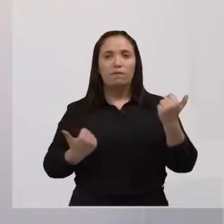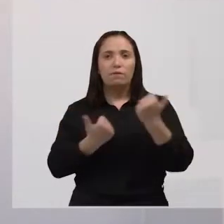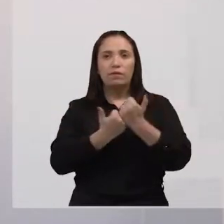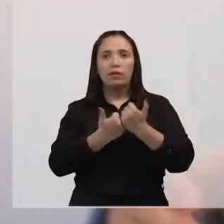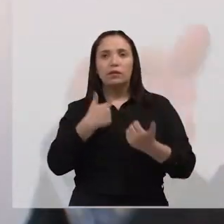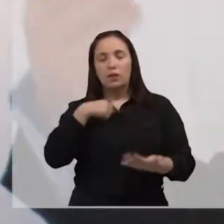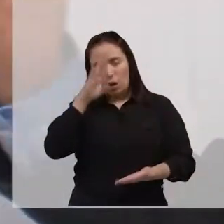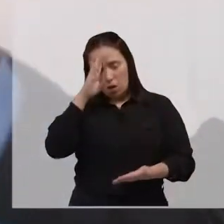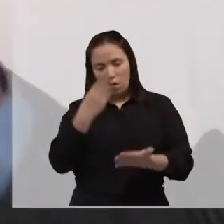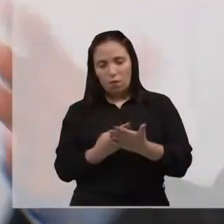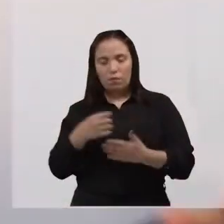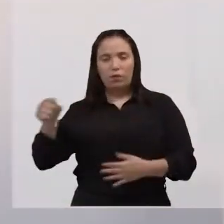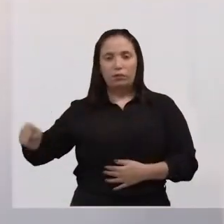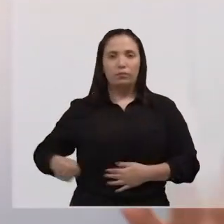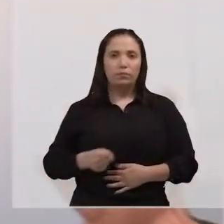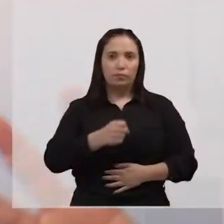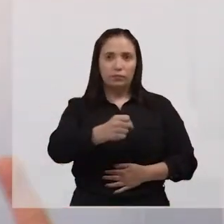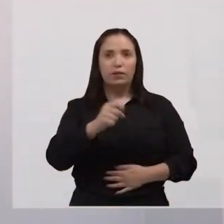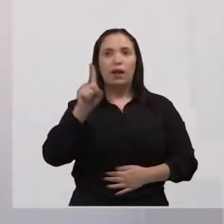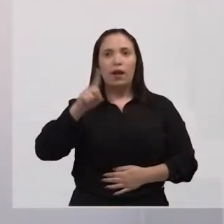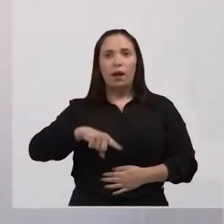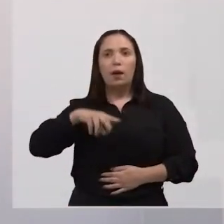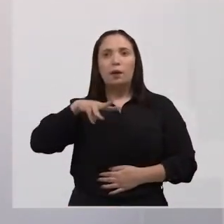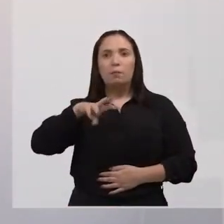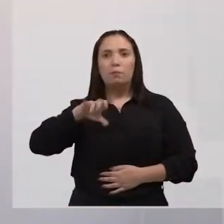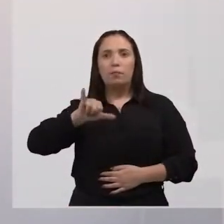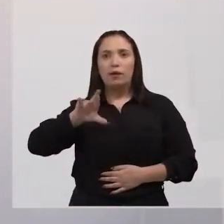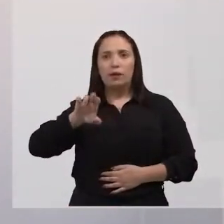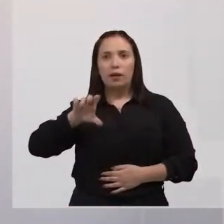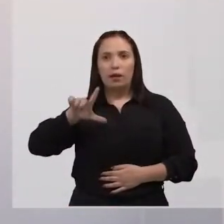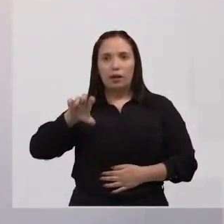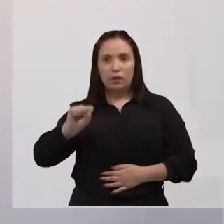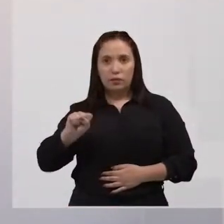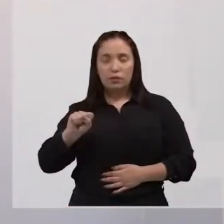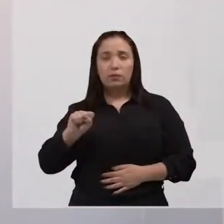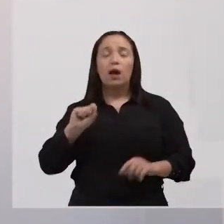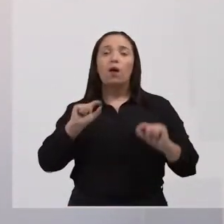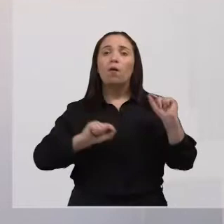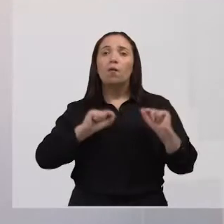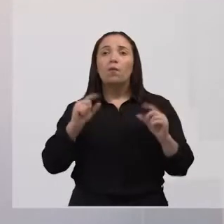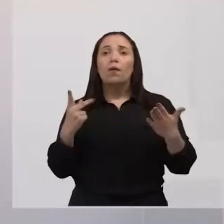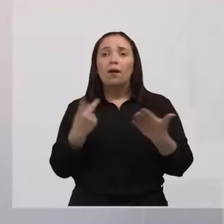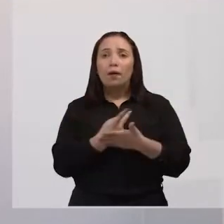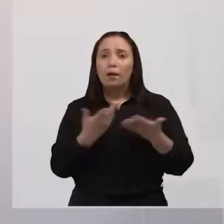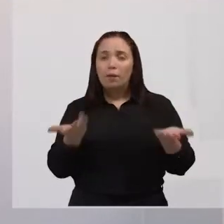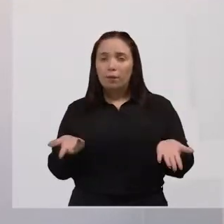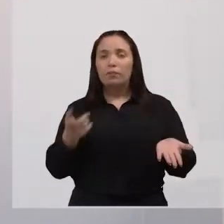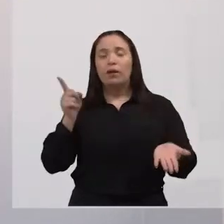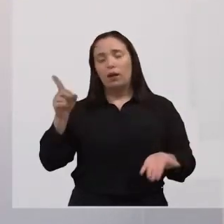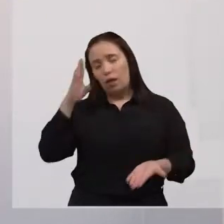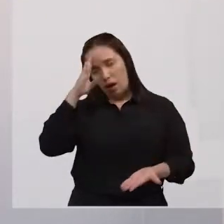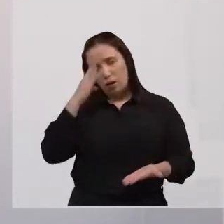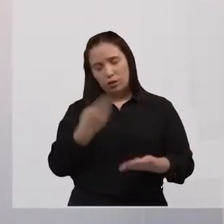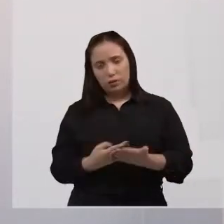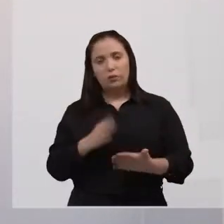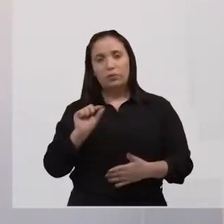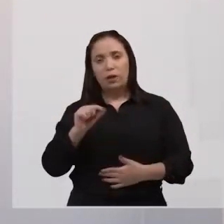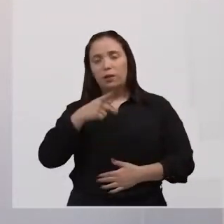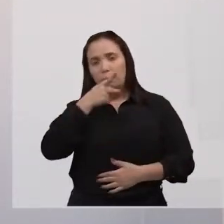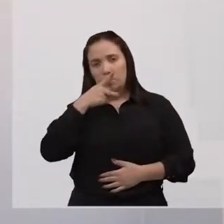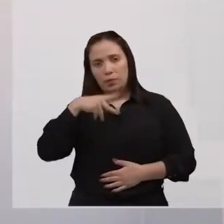sua confiança, que sem dúvida é Henrique Meirelles. O que é que acontece? Ele acredita que